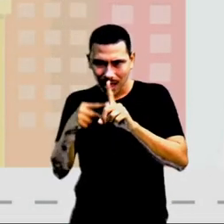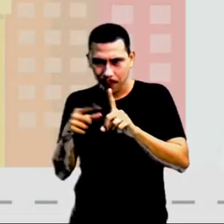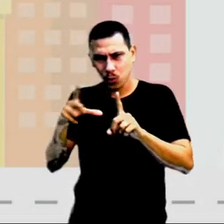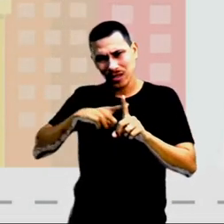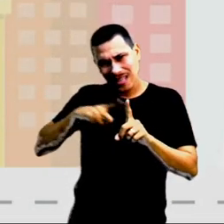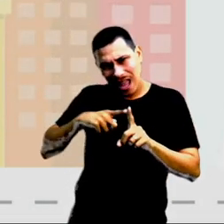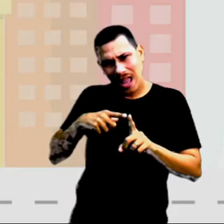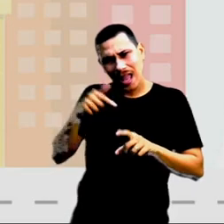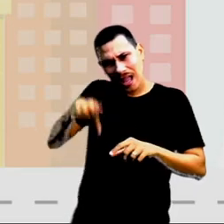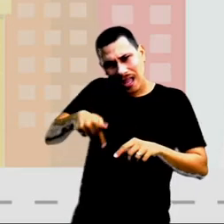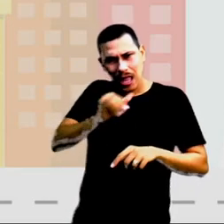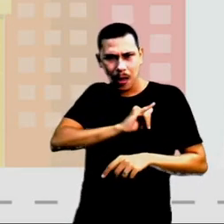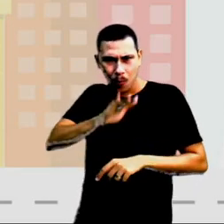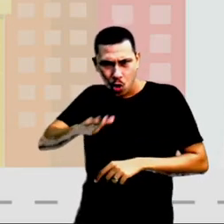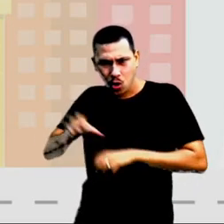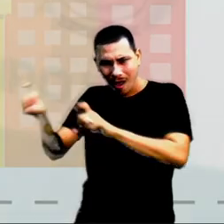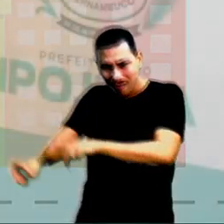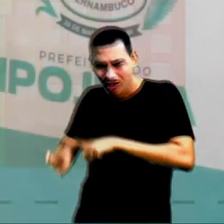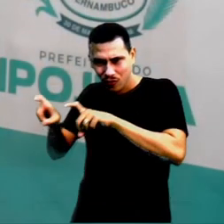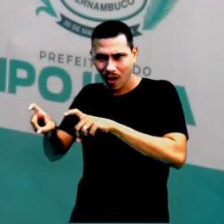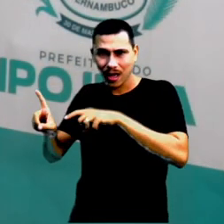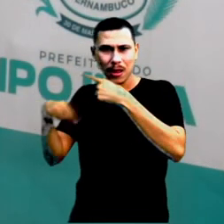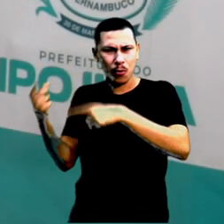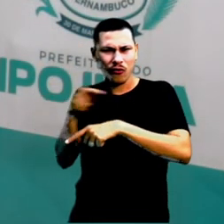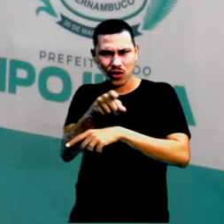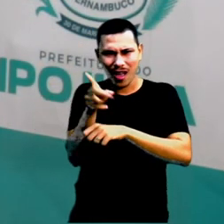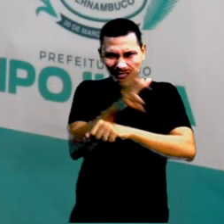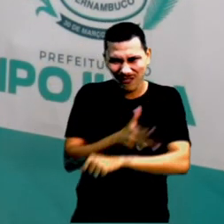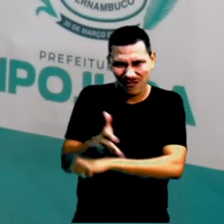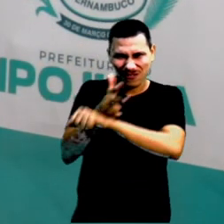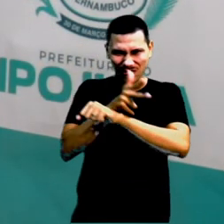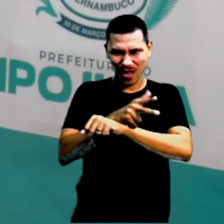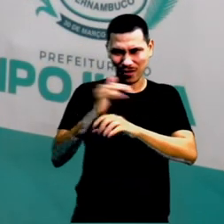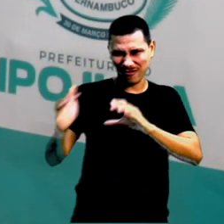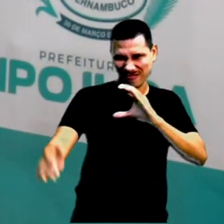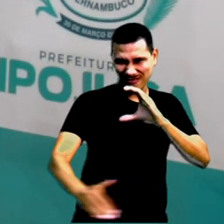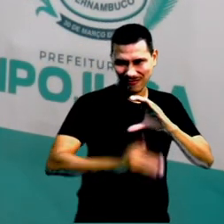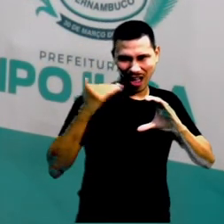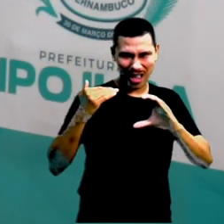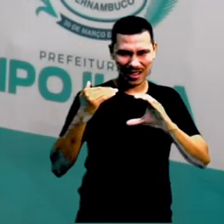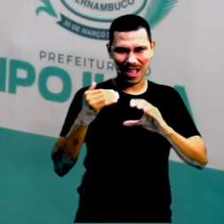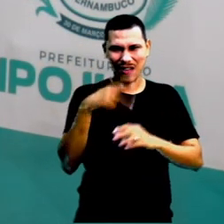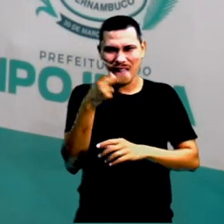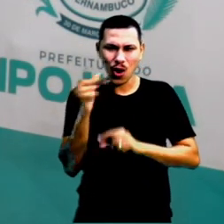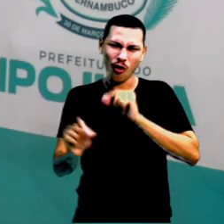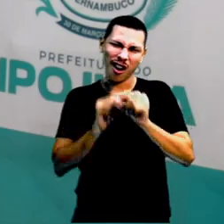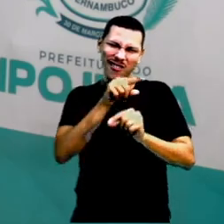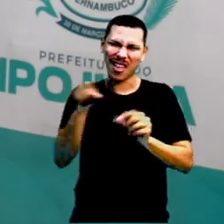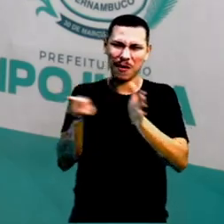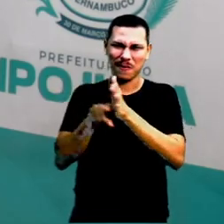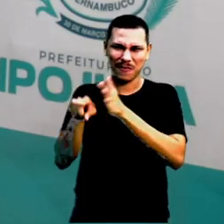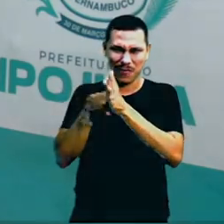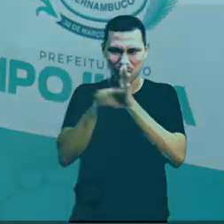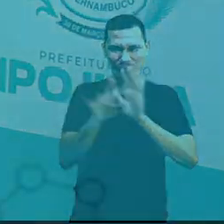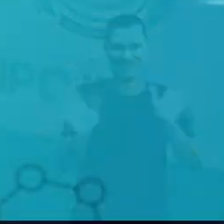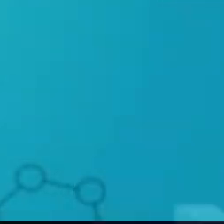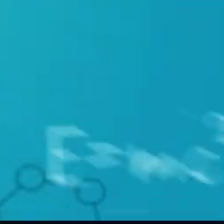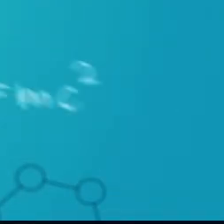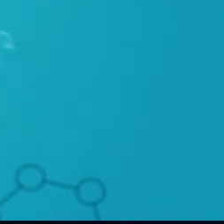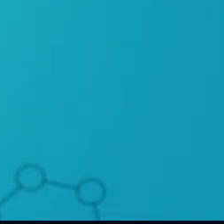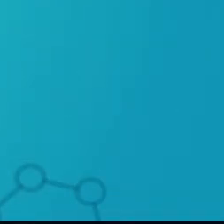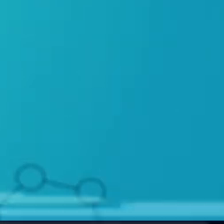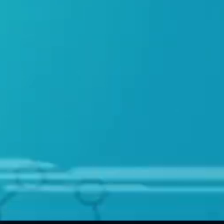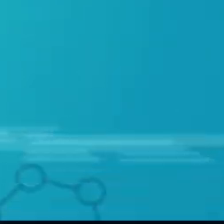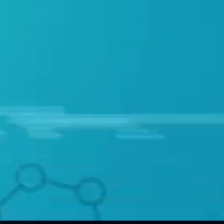nossa zona rural. E você vai gravar um vídeo e vai mandar para mim contando o que você pesquisou. Até a próxima aula.